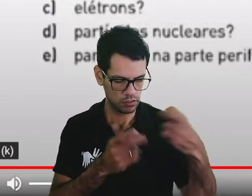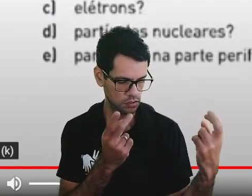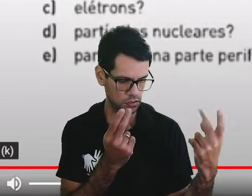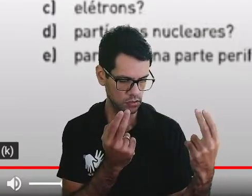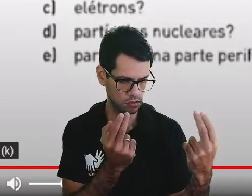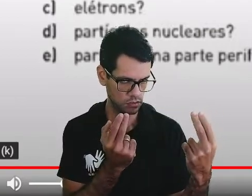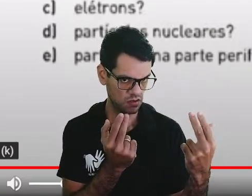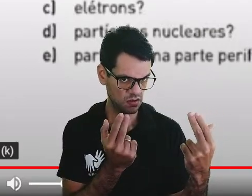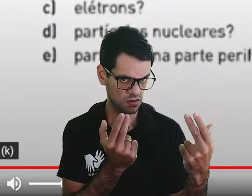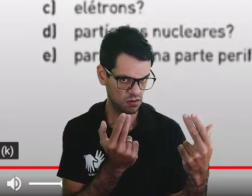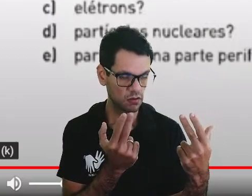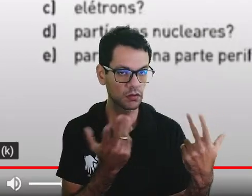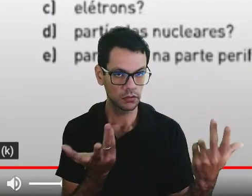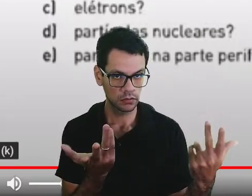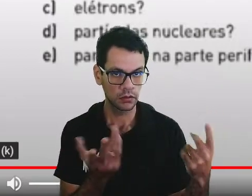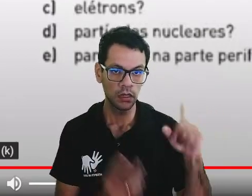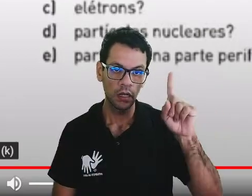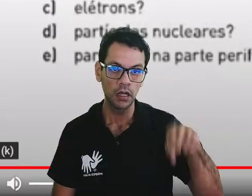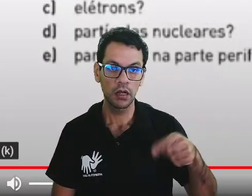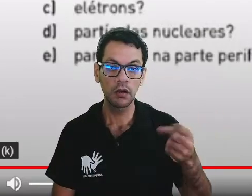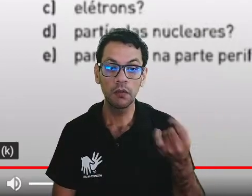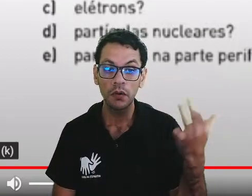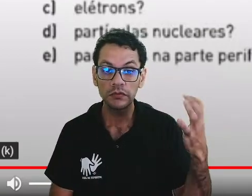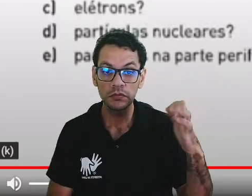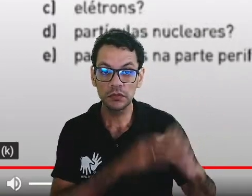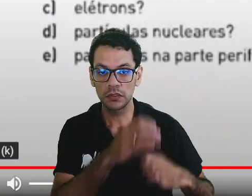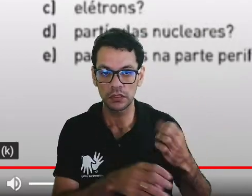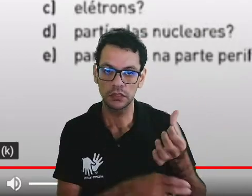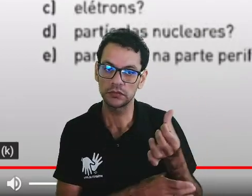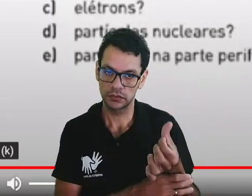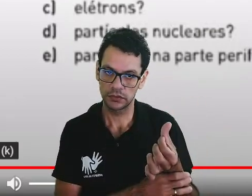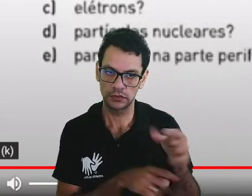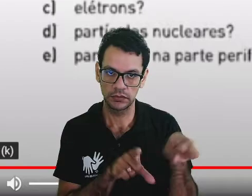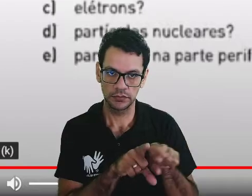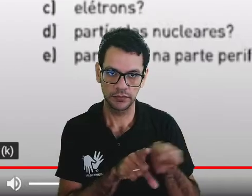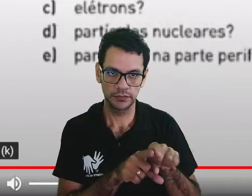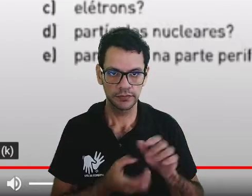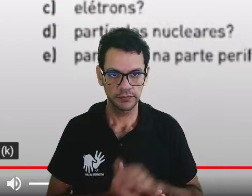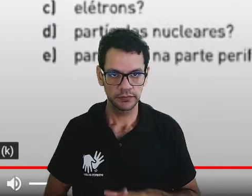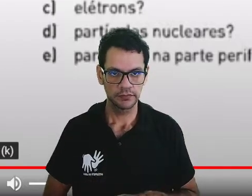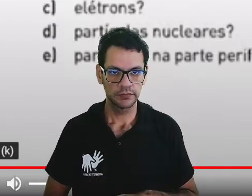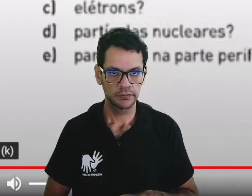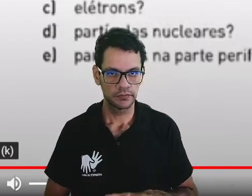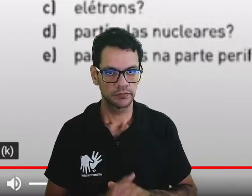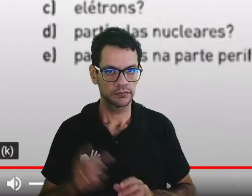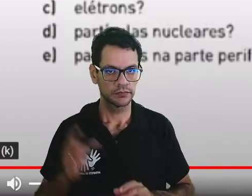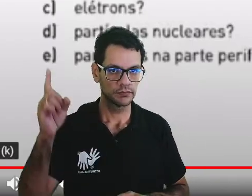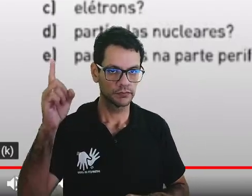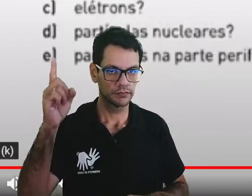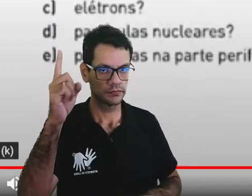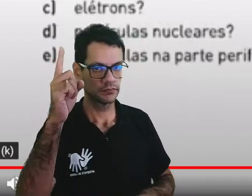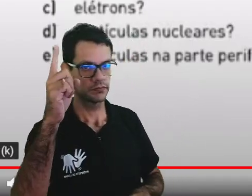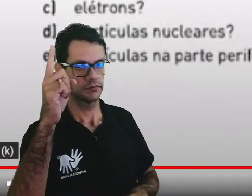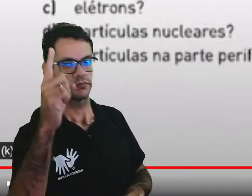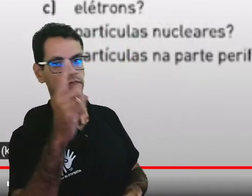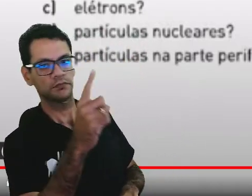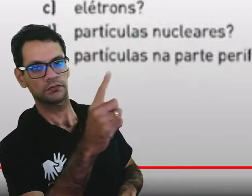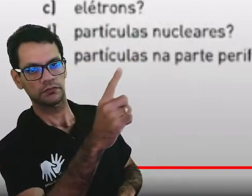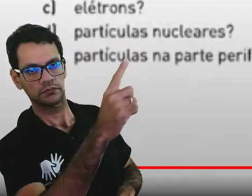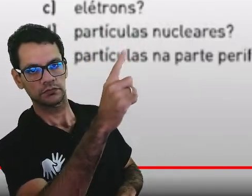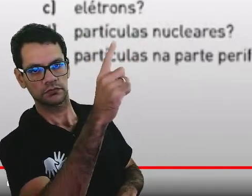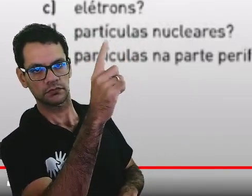cargas negativas. Nesse caso, quantos elétrons? 6. Partículas nucleares. O que são